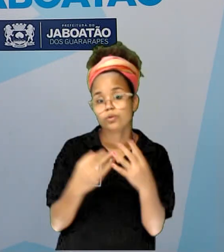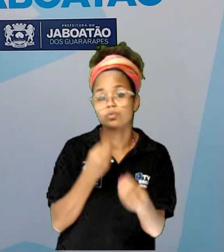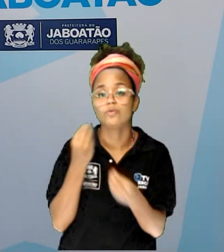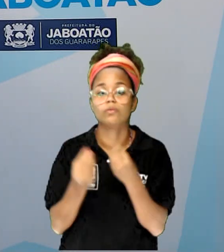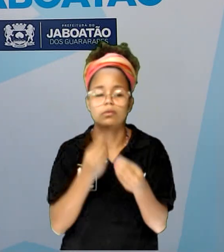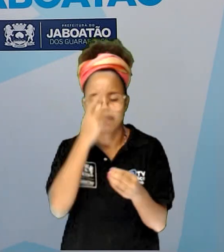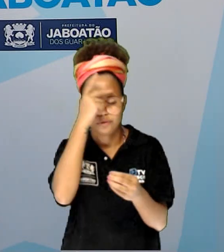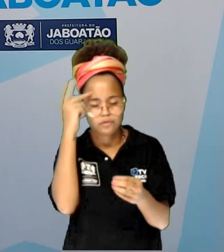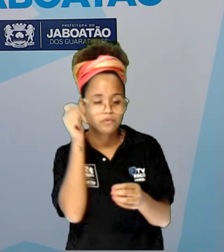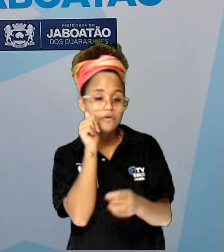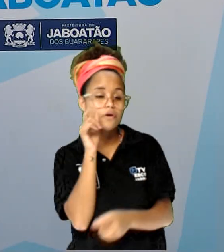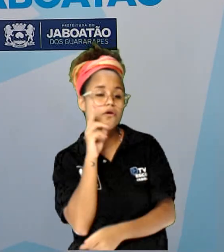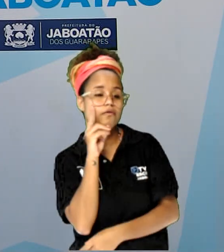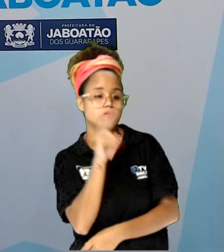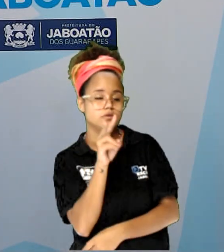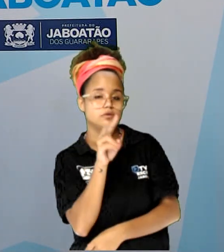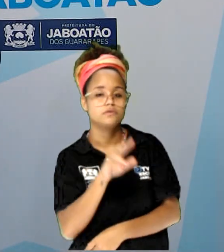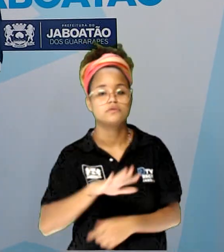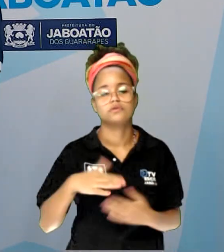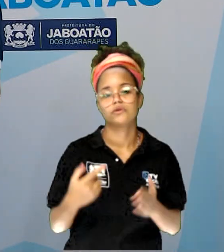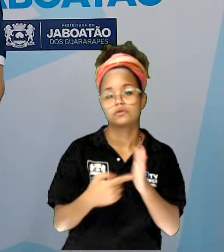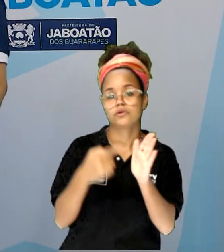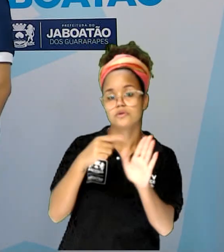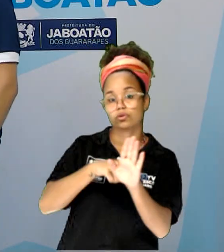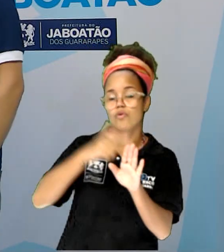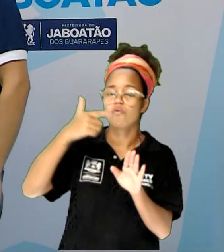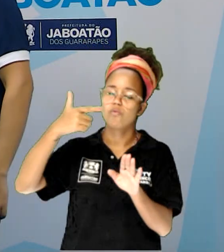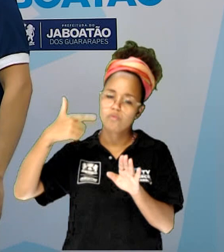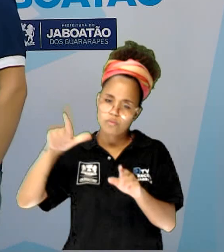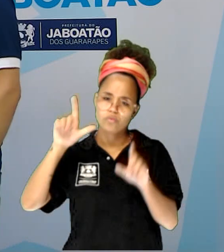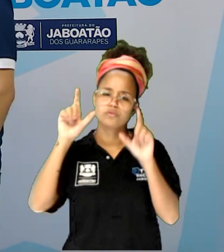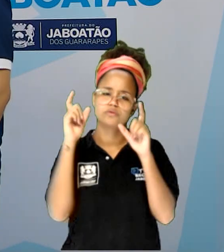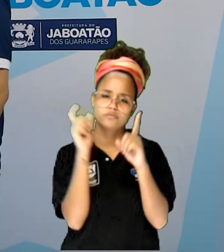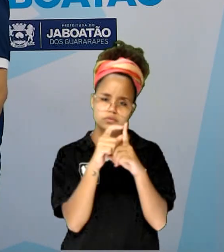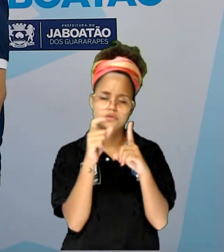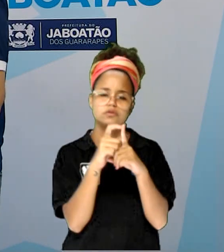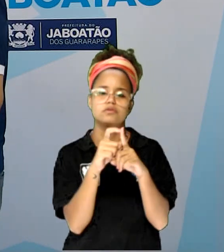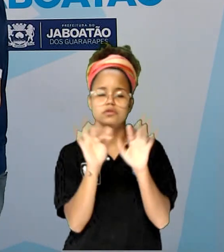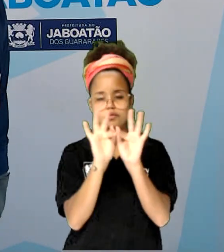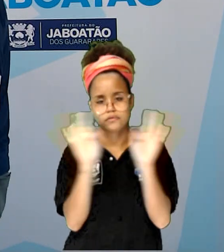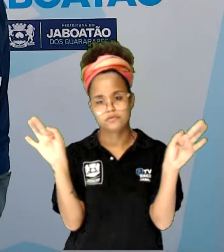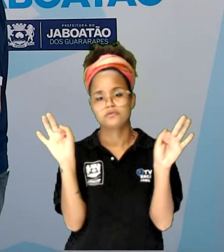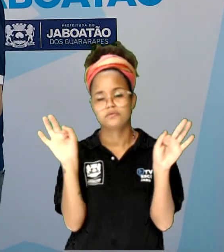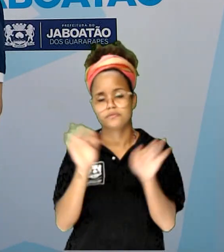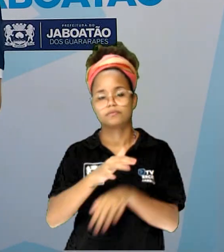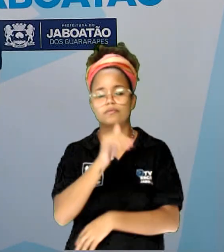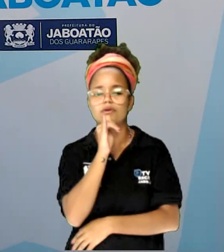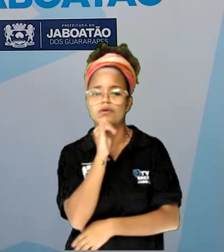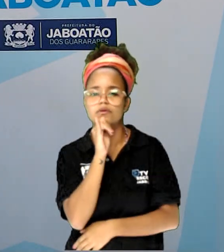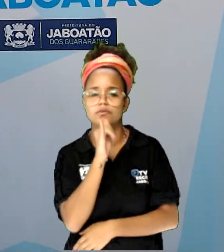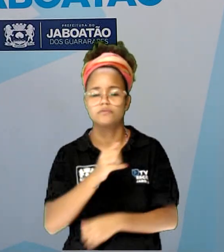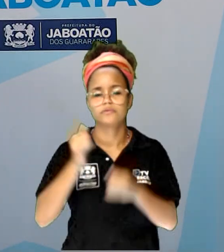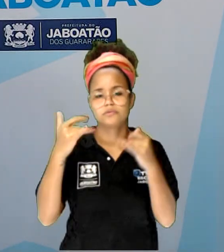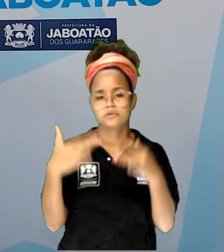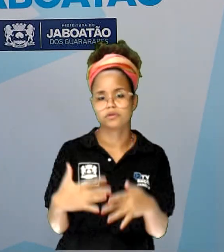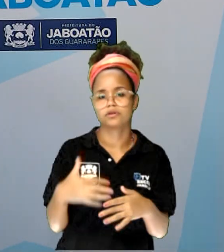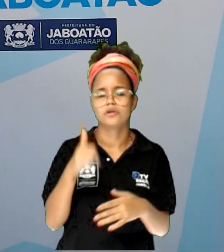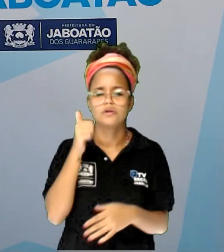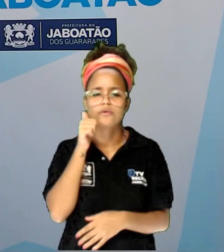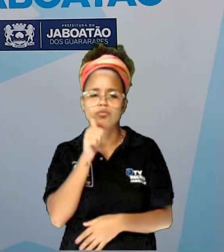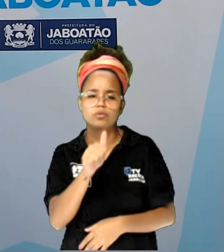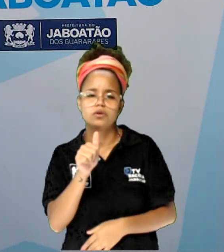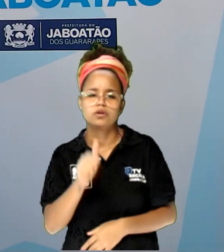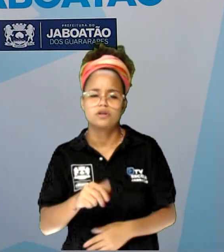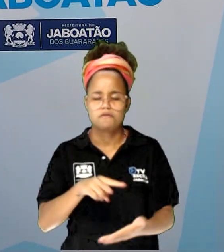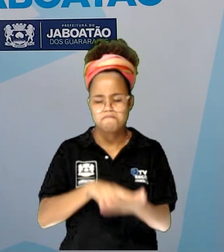A conotação ficaria por conta de outros termos da oração. Por exemplo, ao dizer que ela era um mito